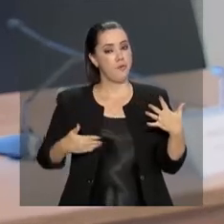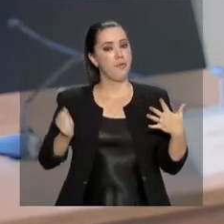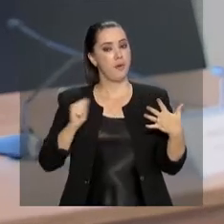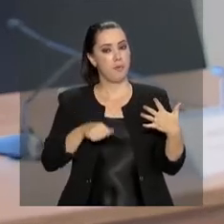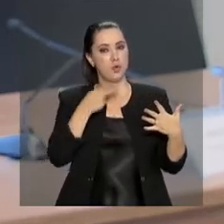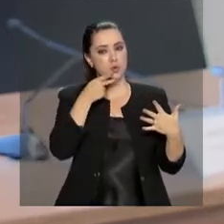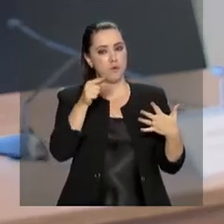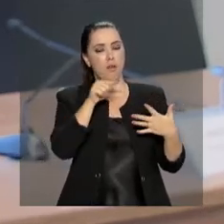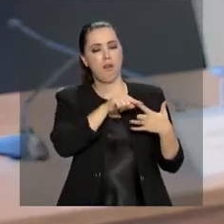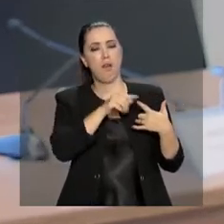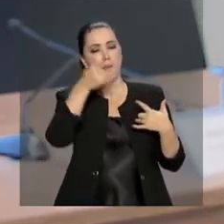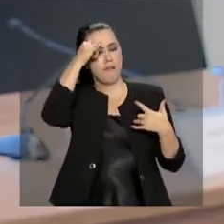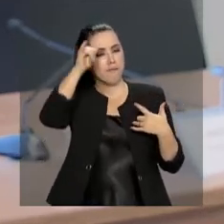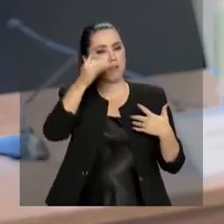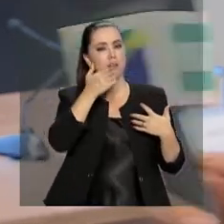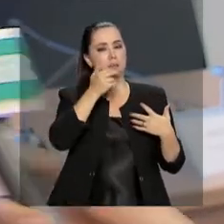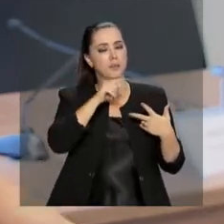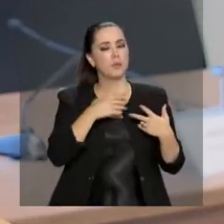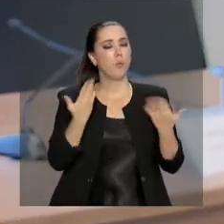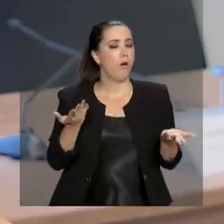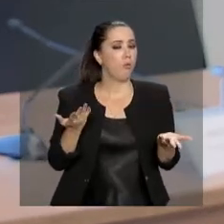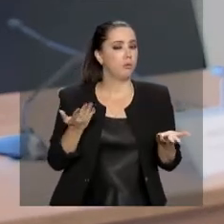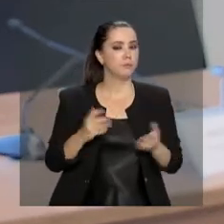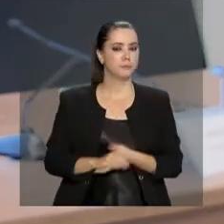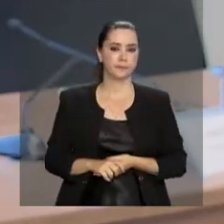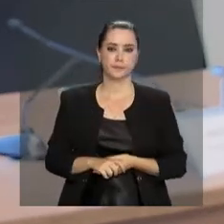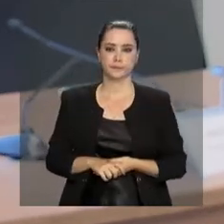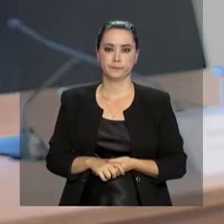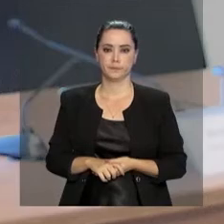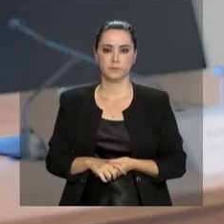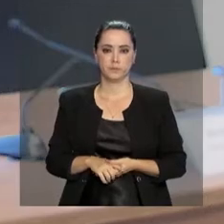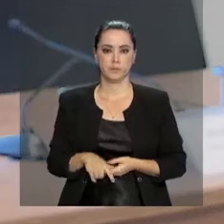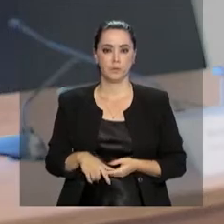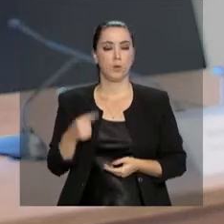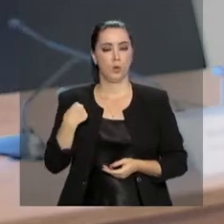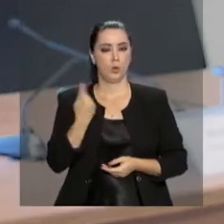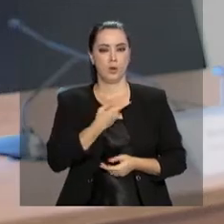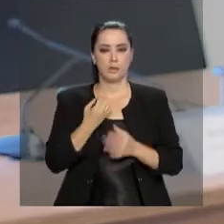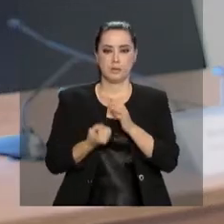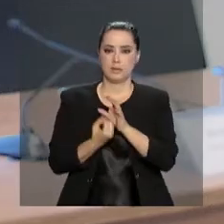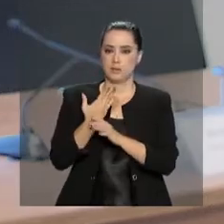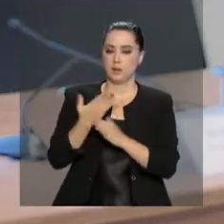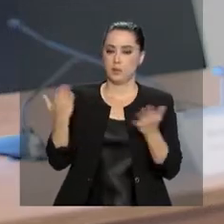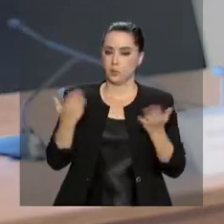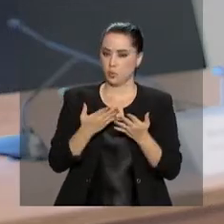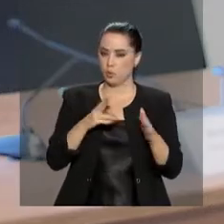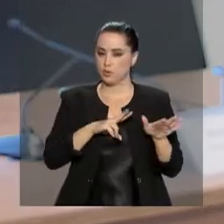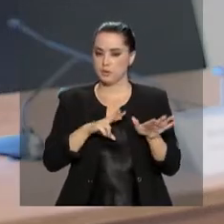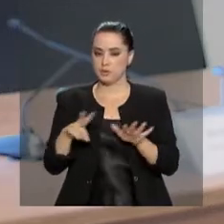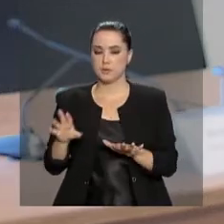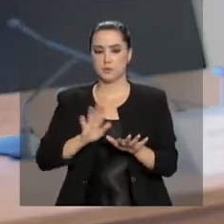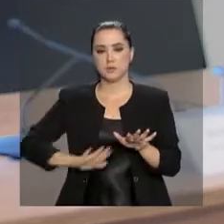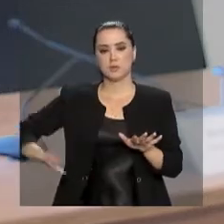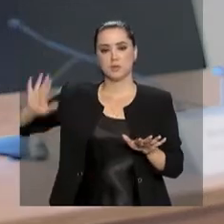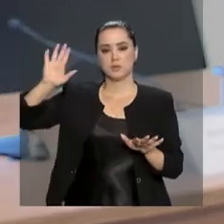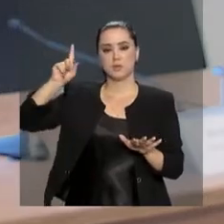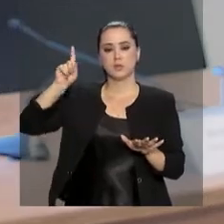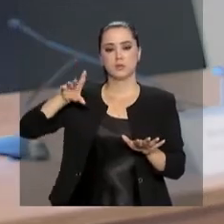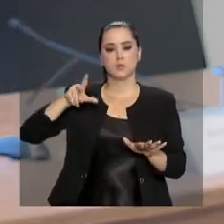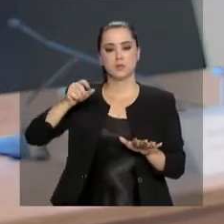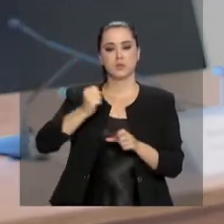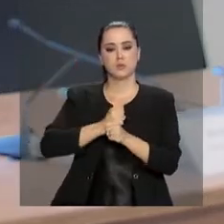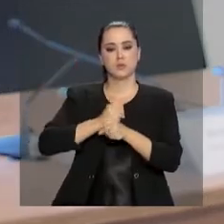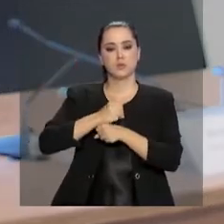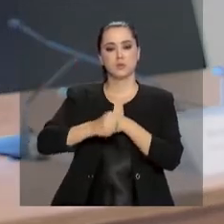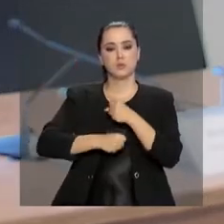de combate ao desperdício de alimentos nós estamos instituindo hoje a semana nacional todos os